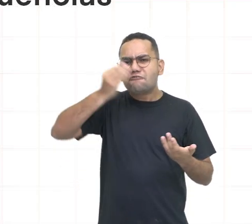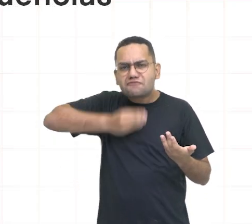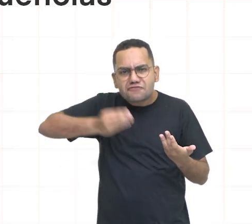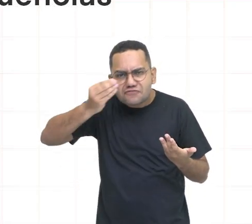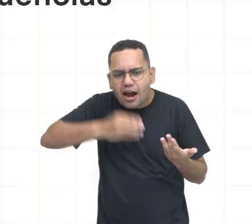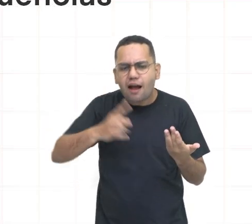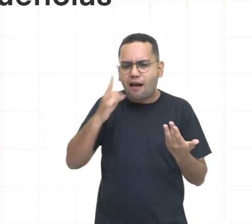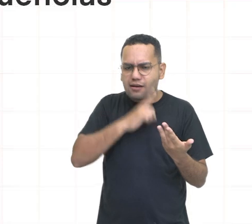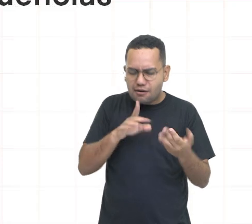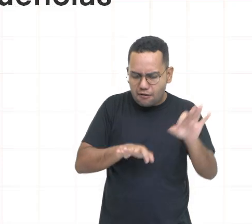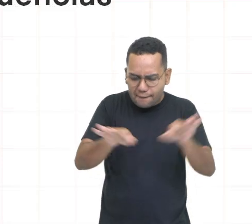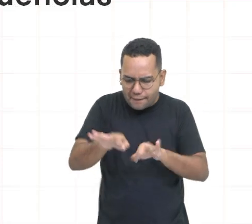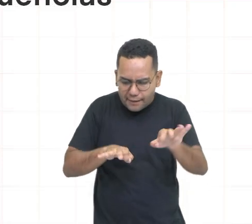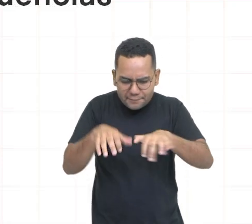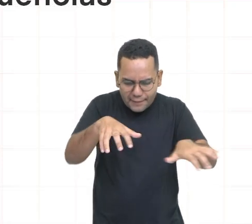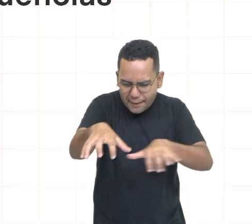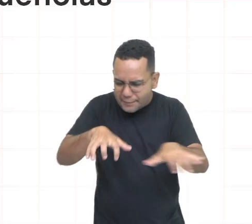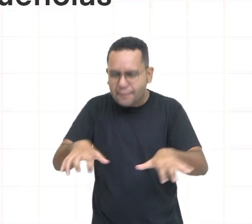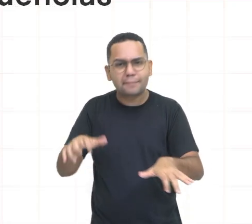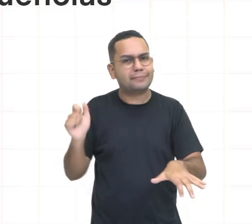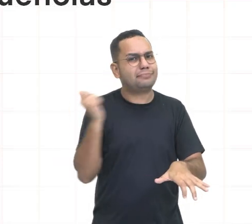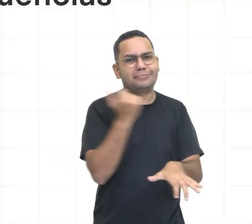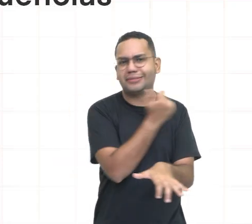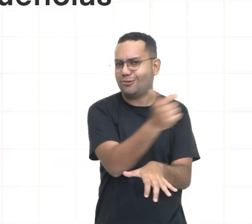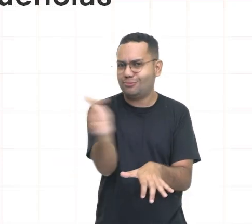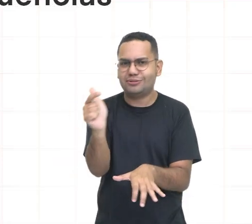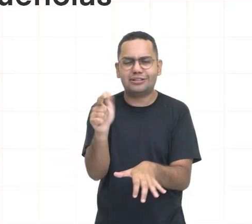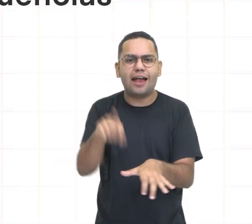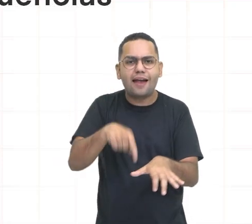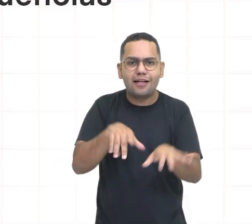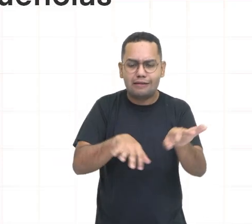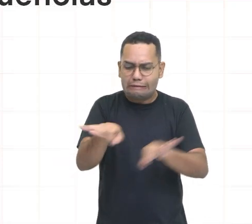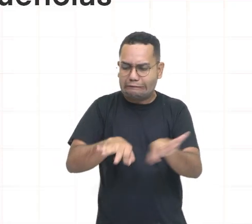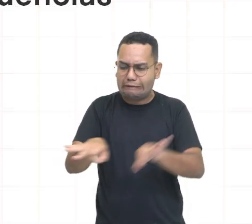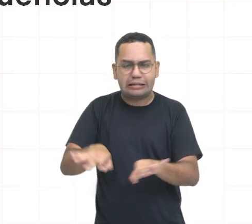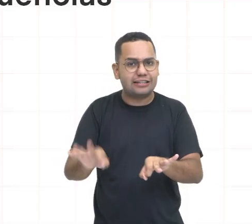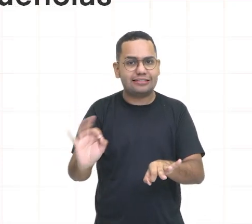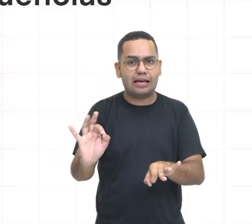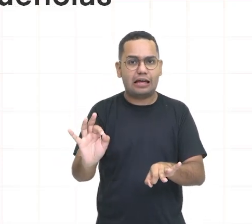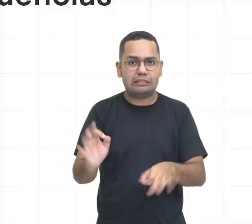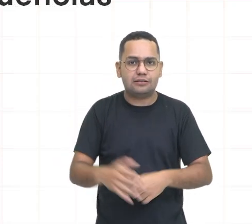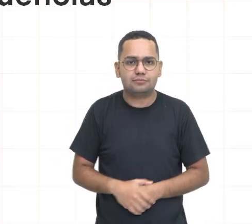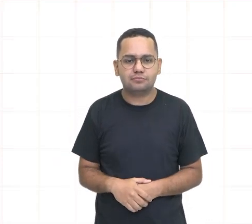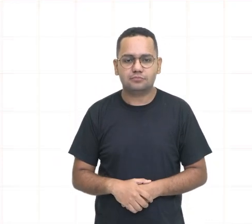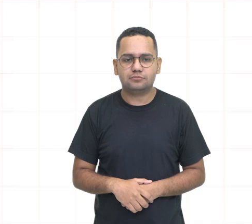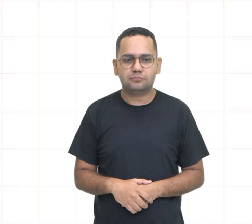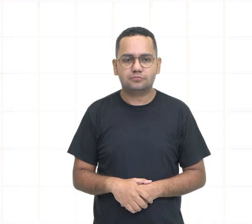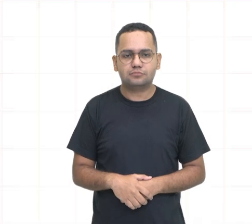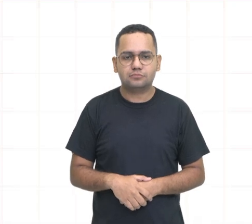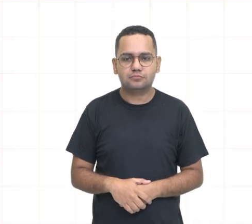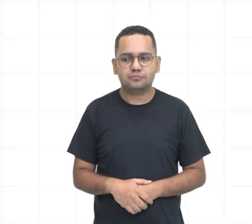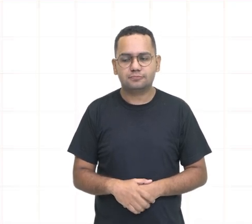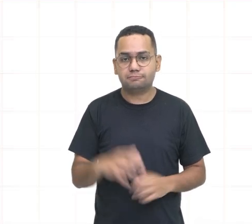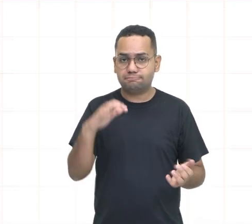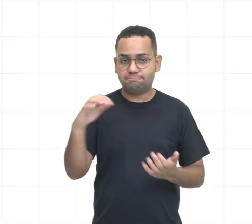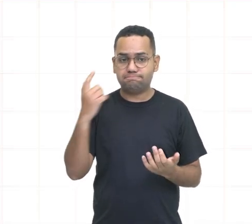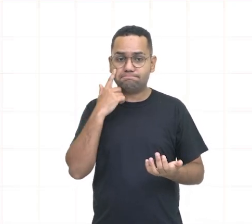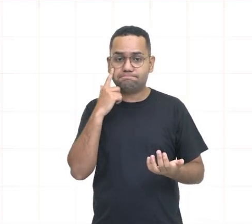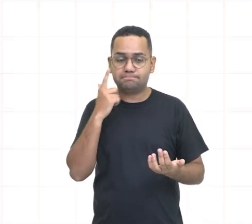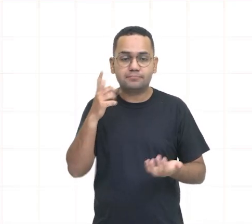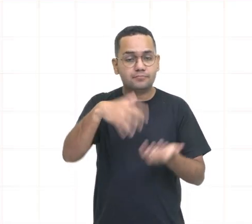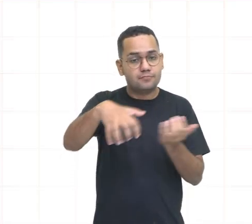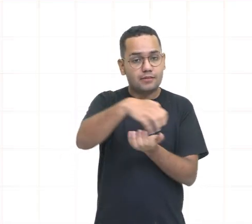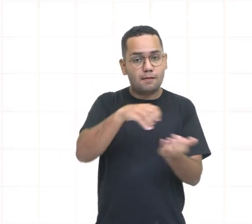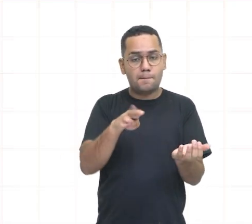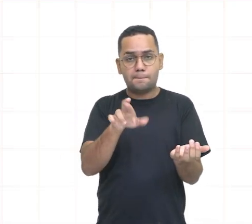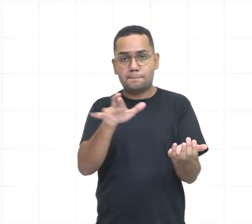economicamente desorganizada. Vamos então à Revolução Russa propriamente dita. Vamos ao texto. A Revolução Branca